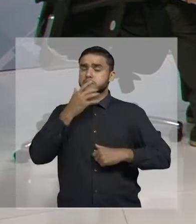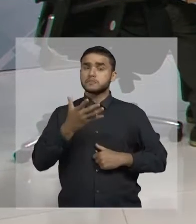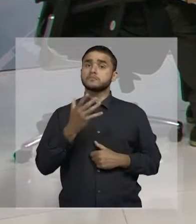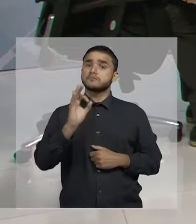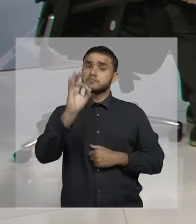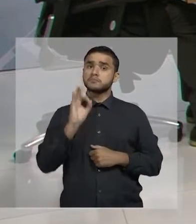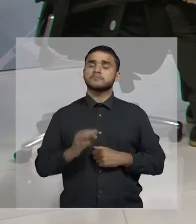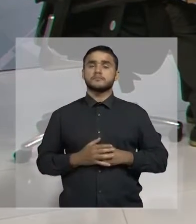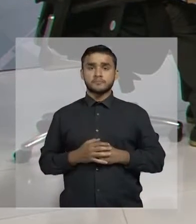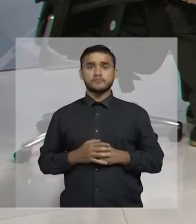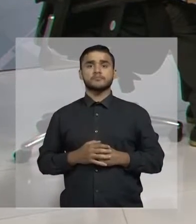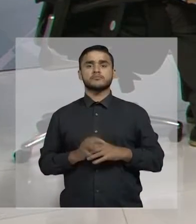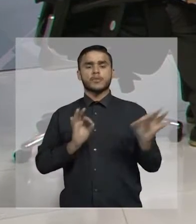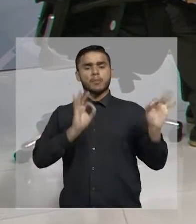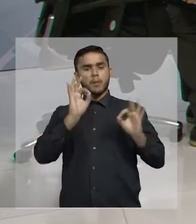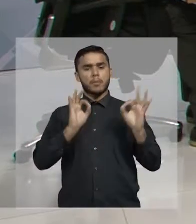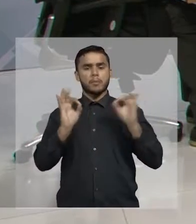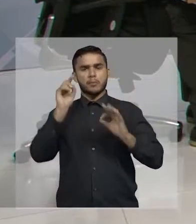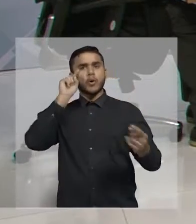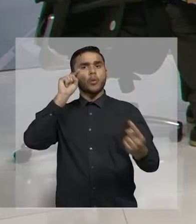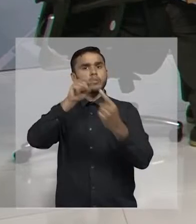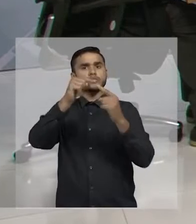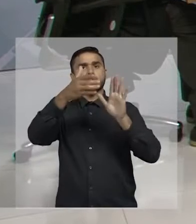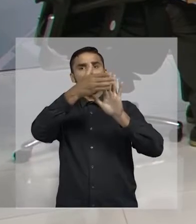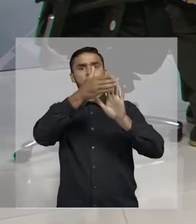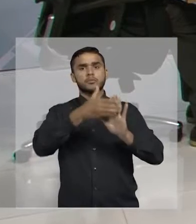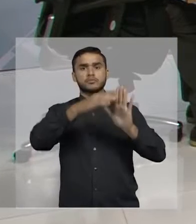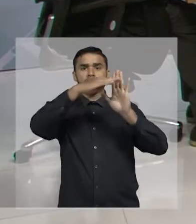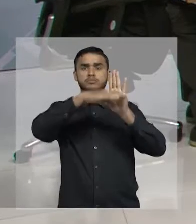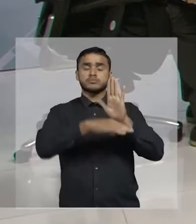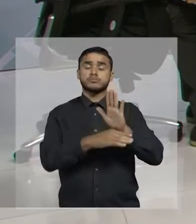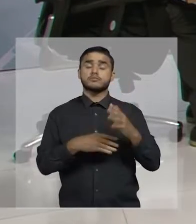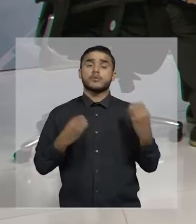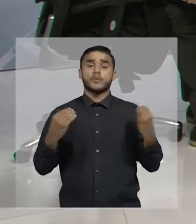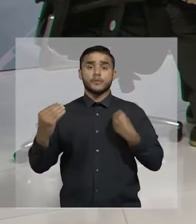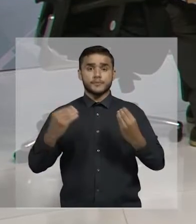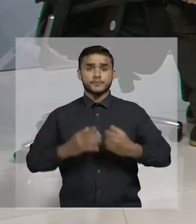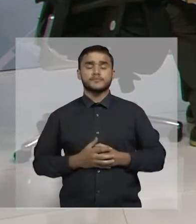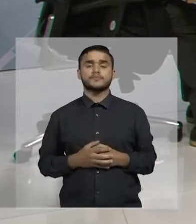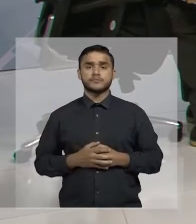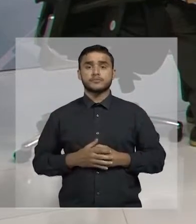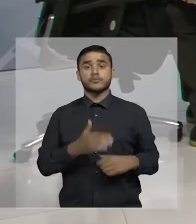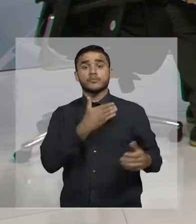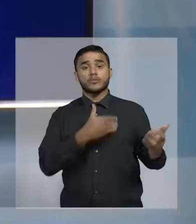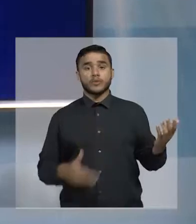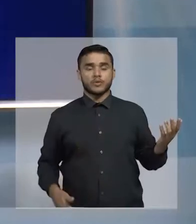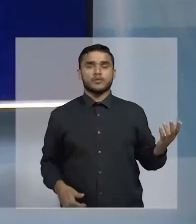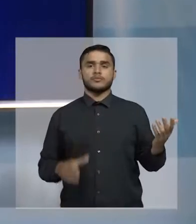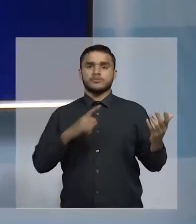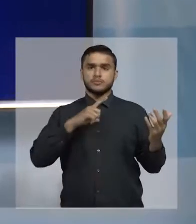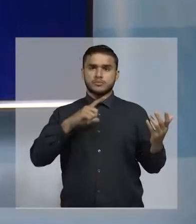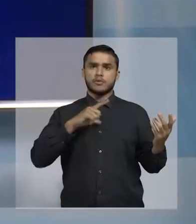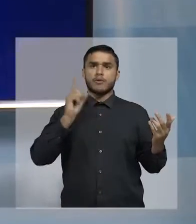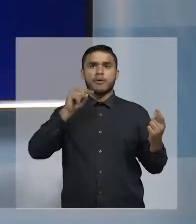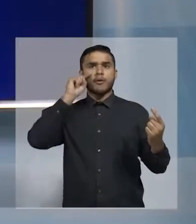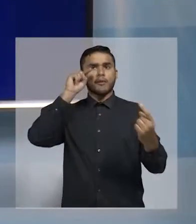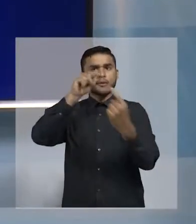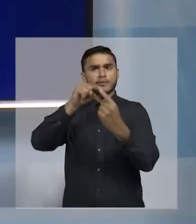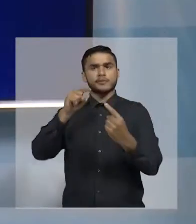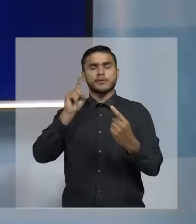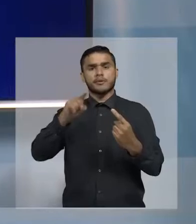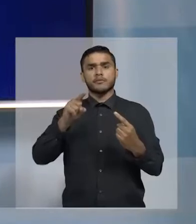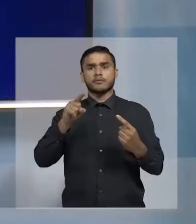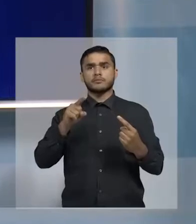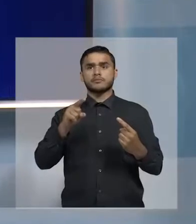seu governo. Esse vácuo e essa situação confortável do governador é algo que se pode atribuir a méritos dele,